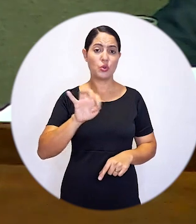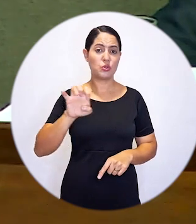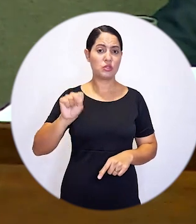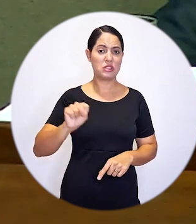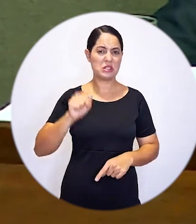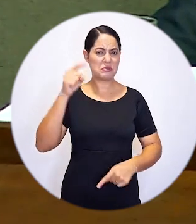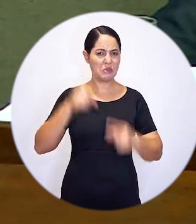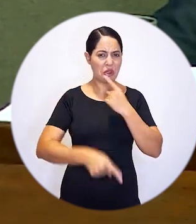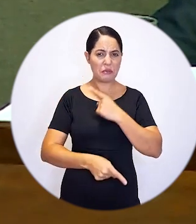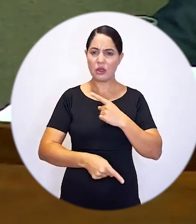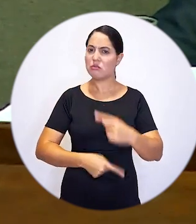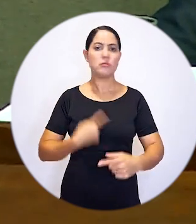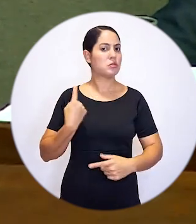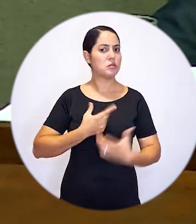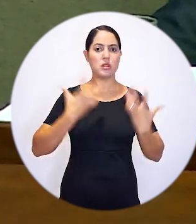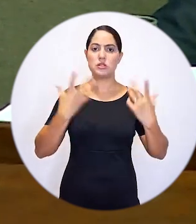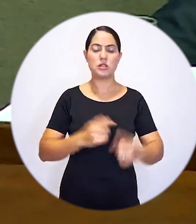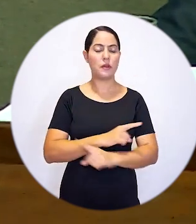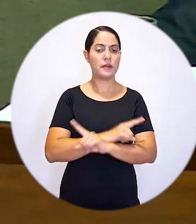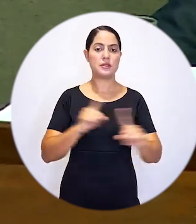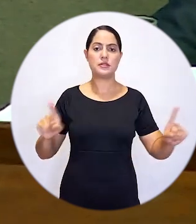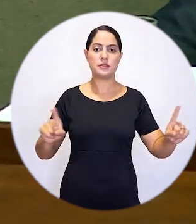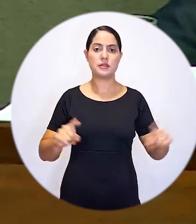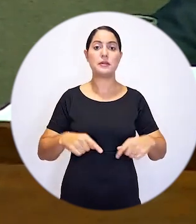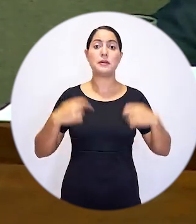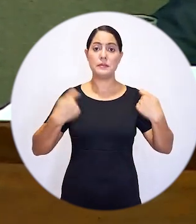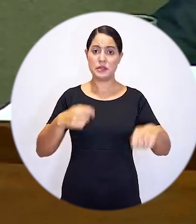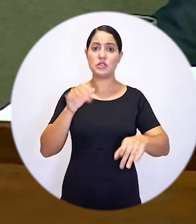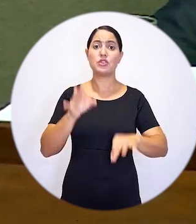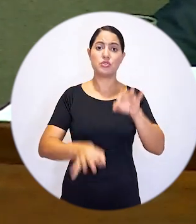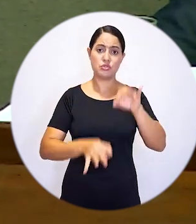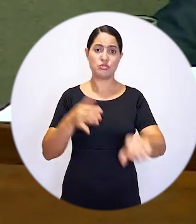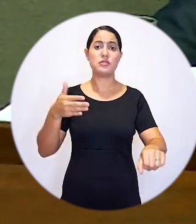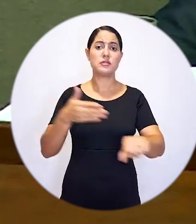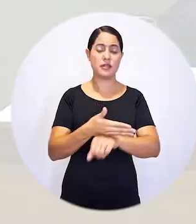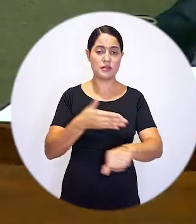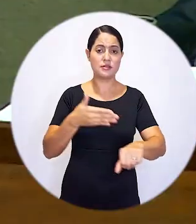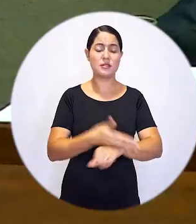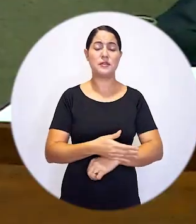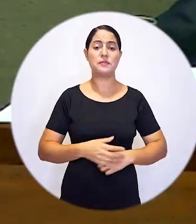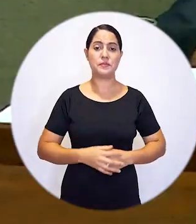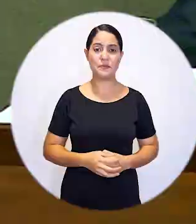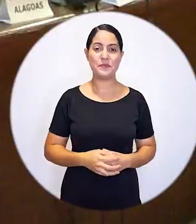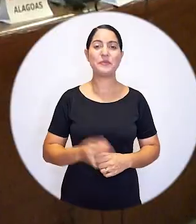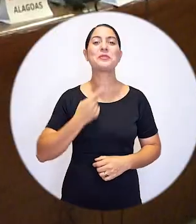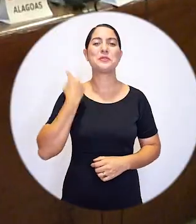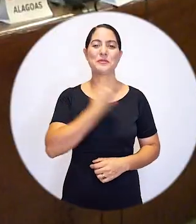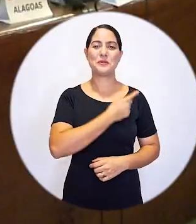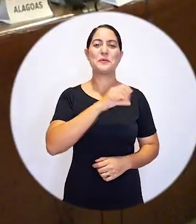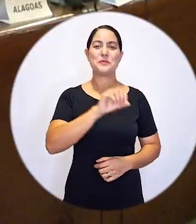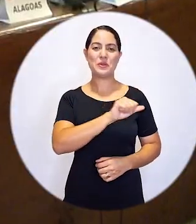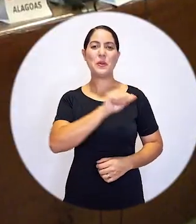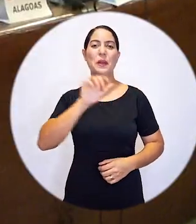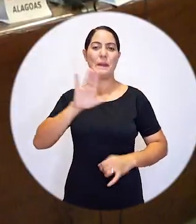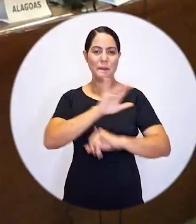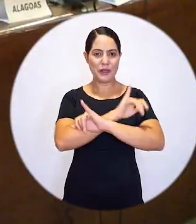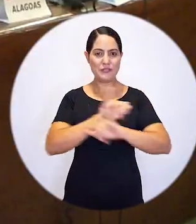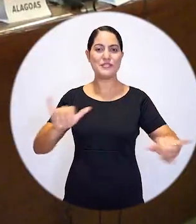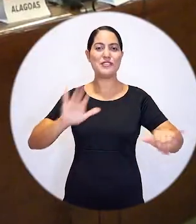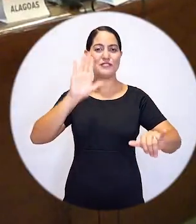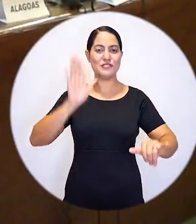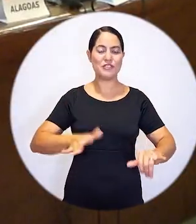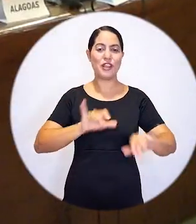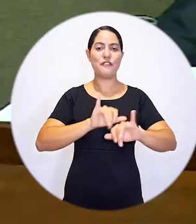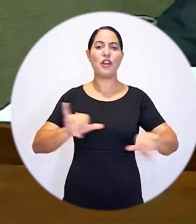que impedem boa parte da população de exercer o direito de acesso à justiça. A OAB já levantou a voz contra essa